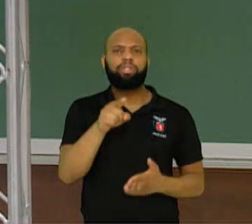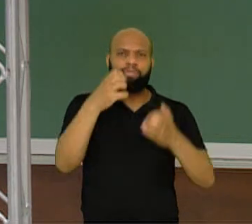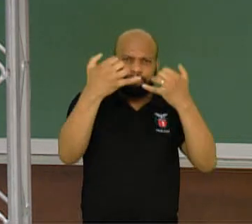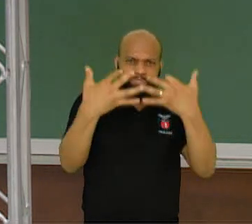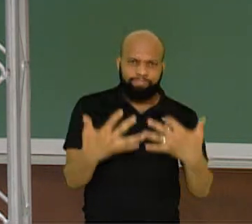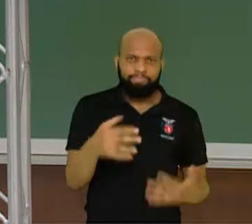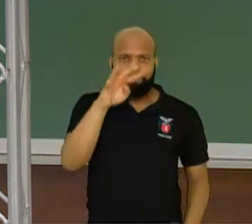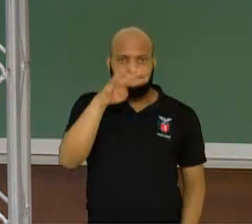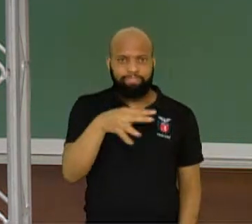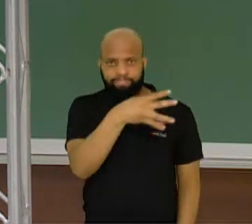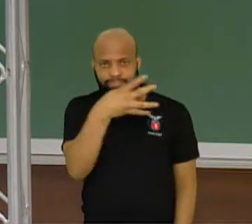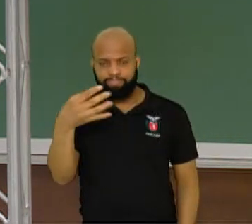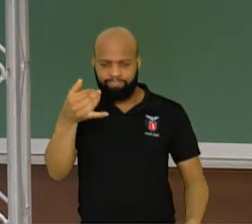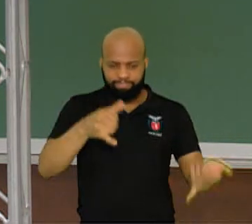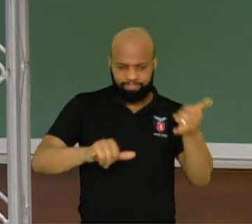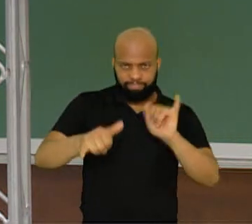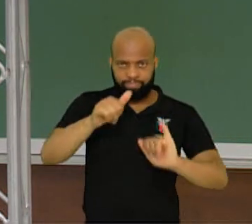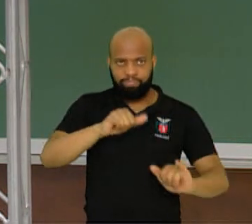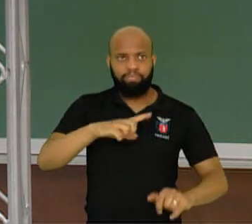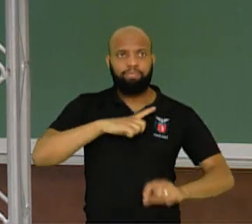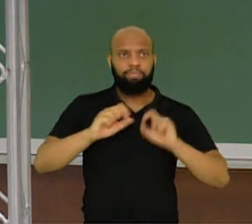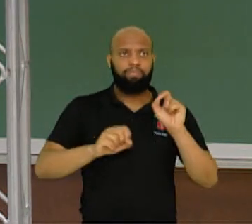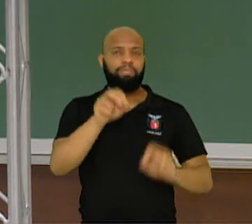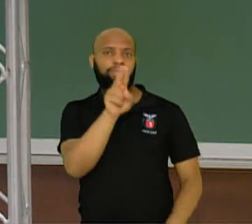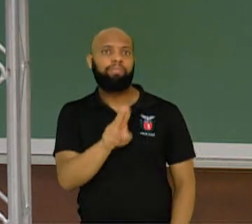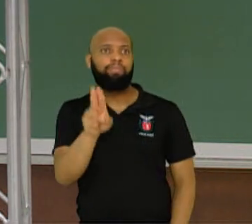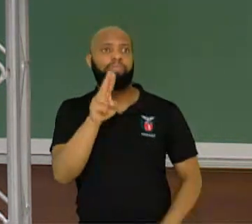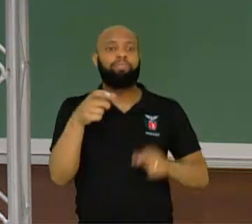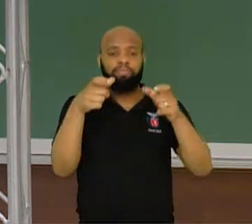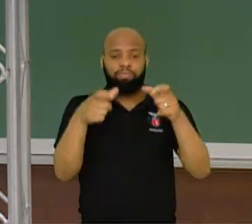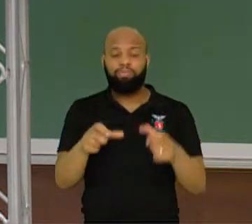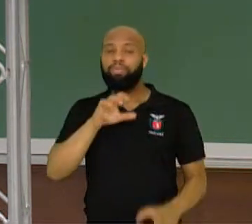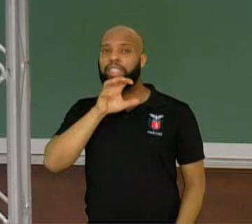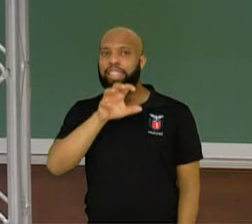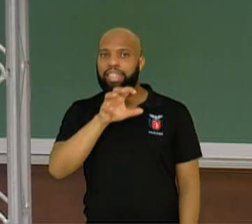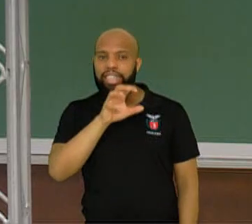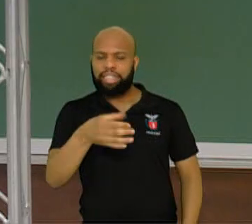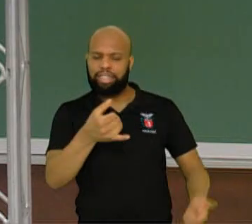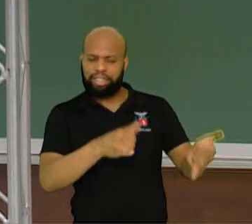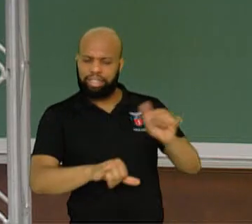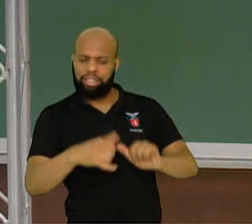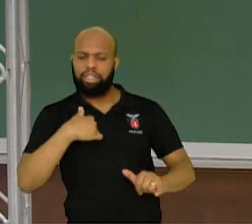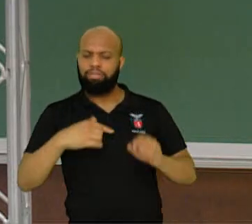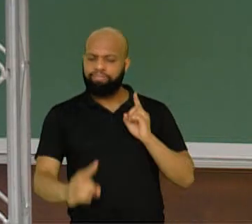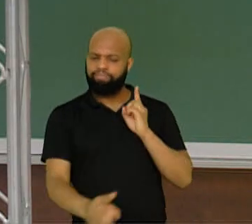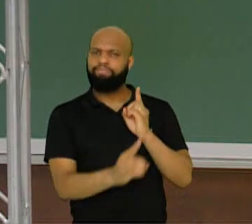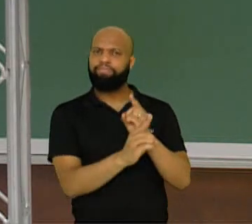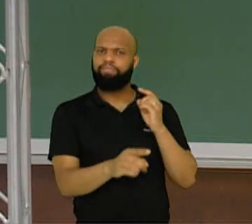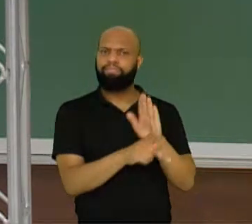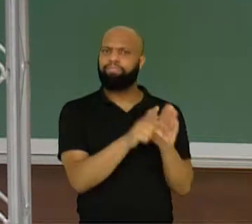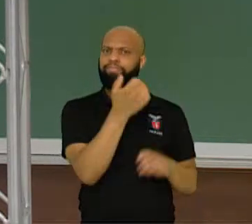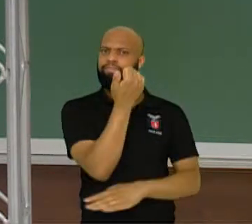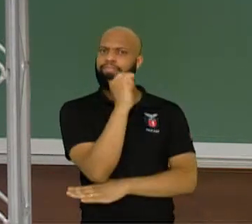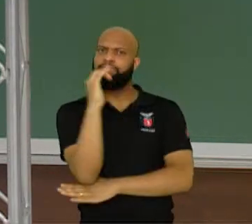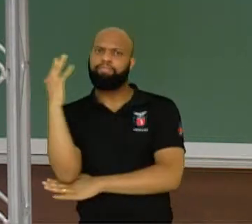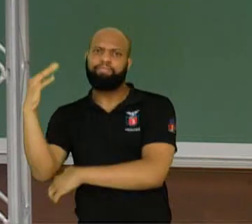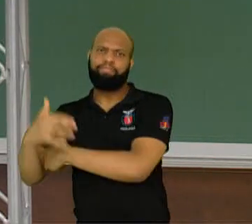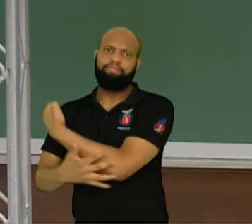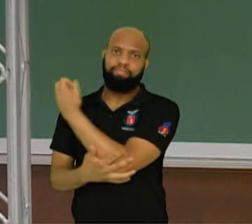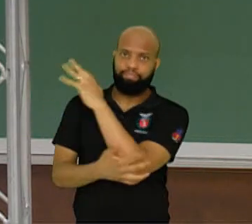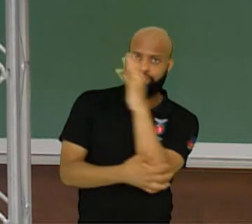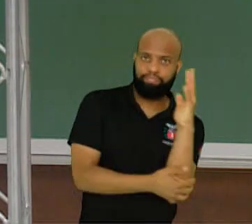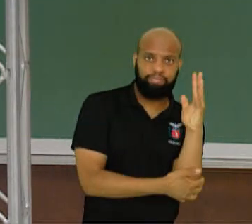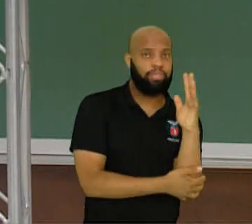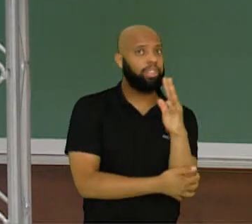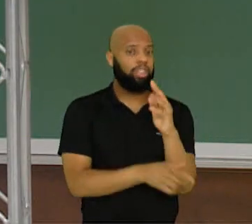tabela periódica é um instrumento, uma ferramenta onde esses elementos que eu encontro na natureza ou